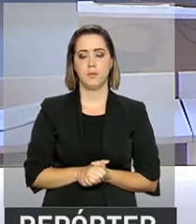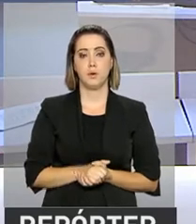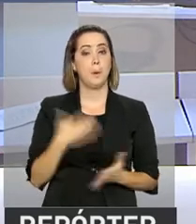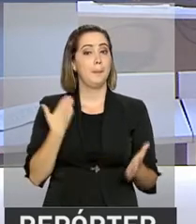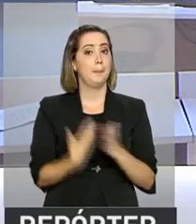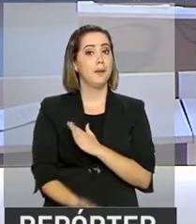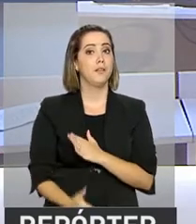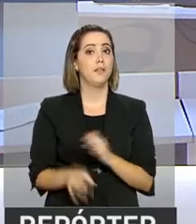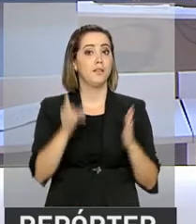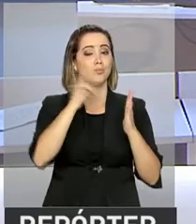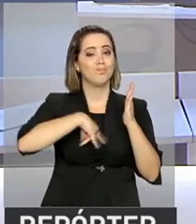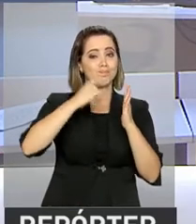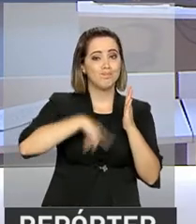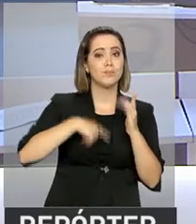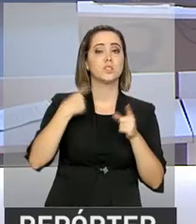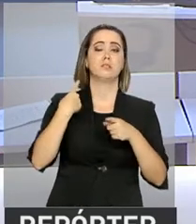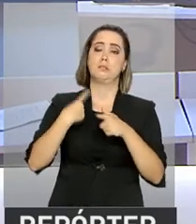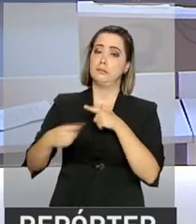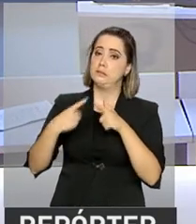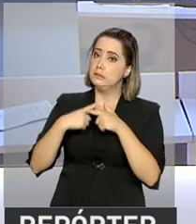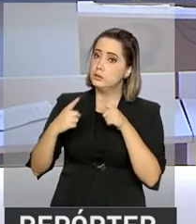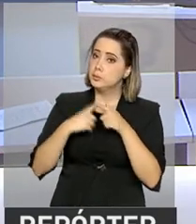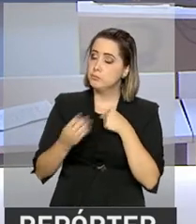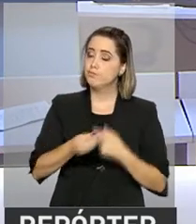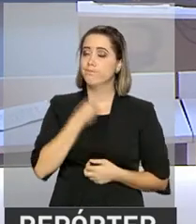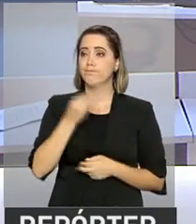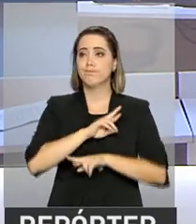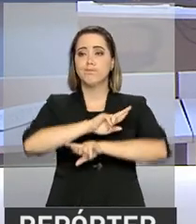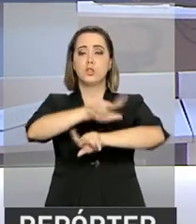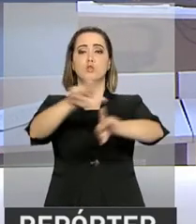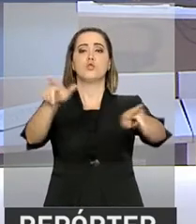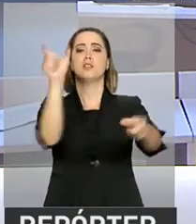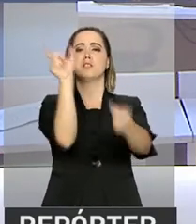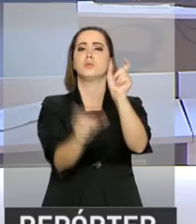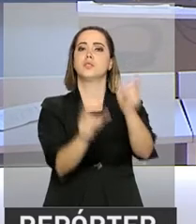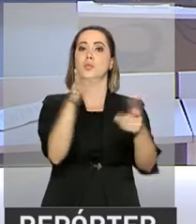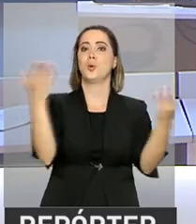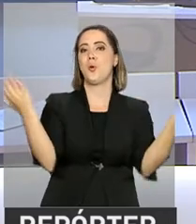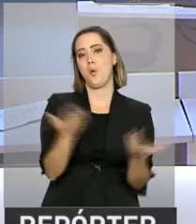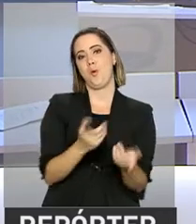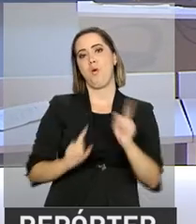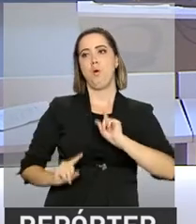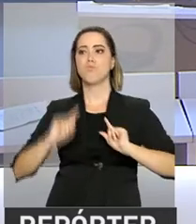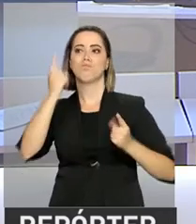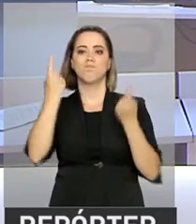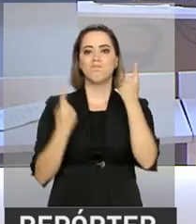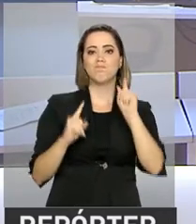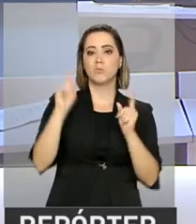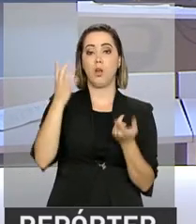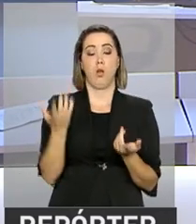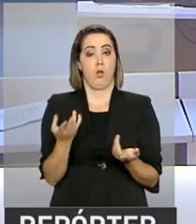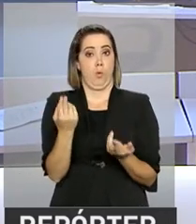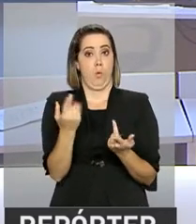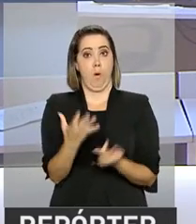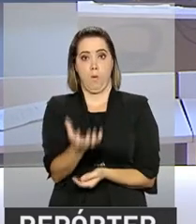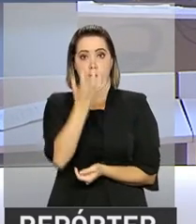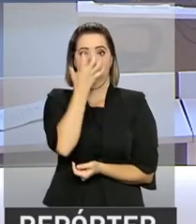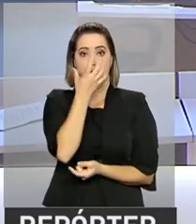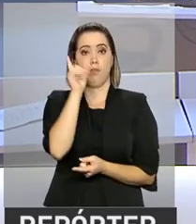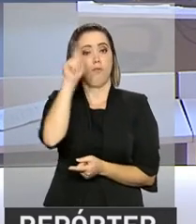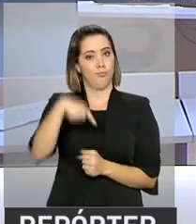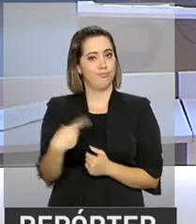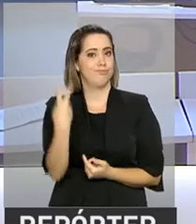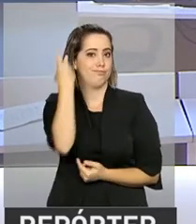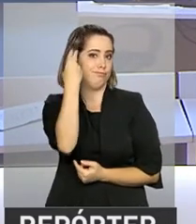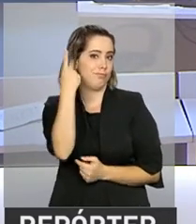os documentos é uma dor de cabeça já vivida por muitas pessoas. Na época de festas de rua, como o carnaval, isso se torna ainda mais comum.